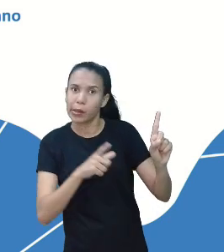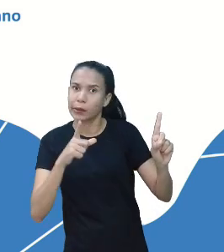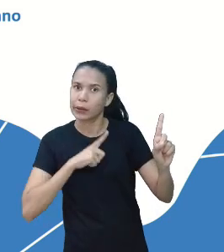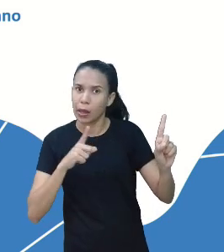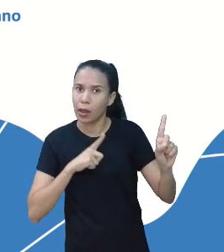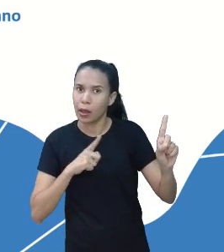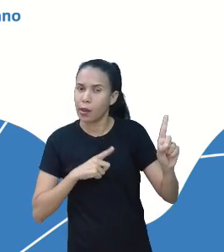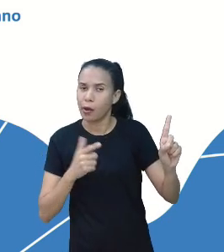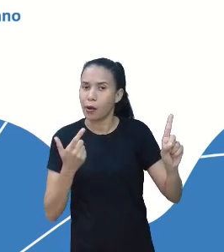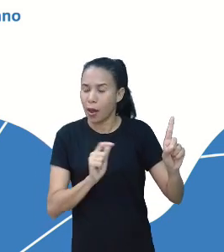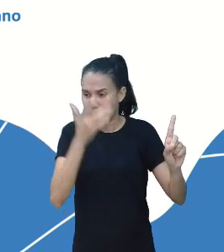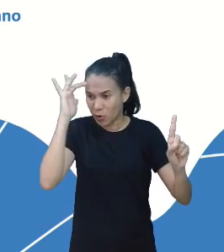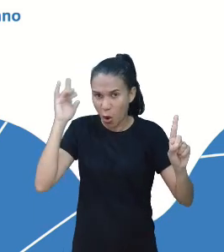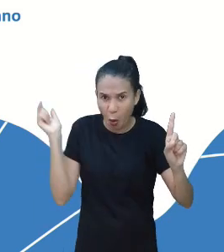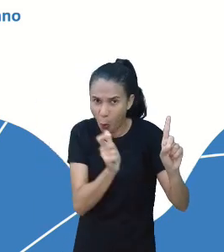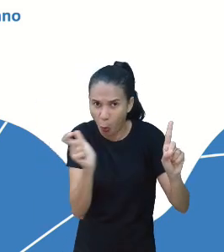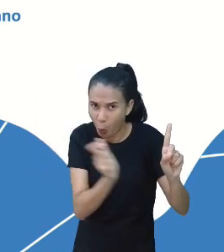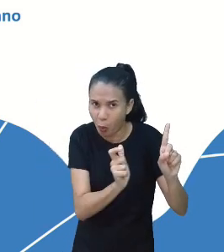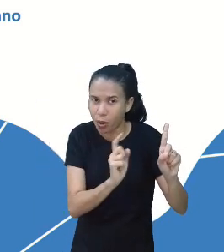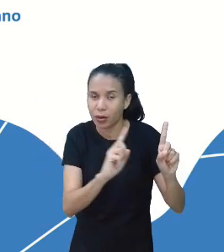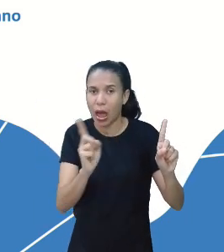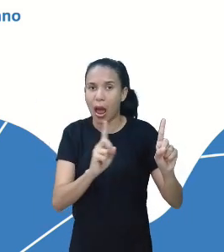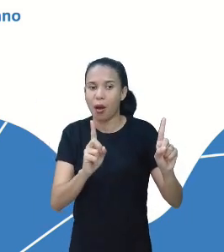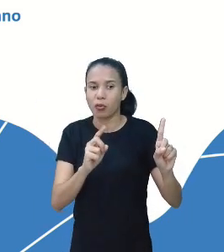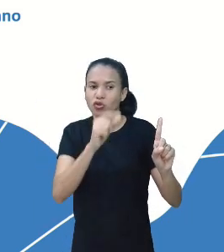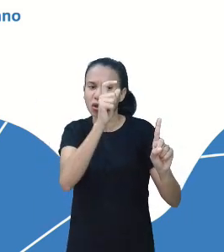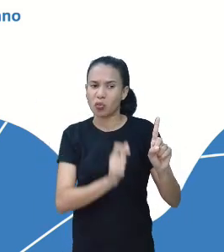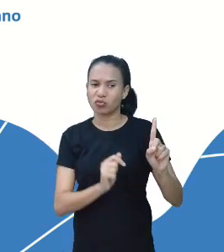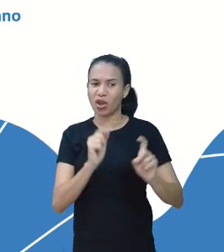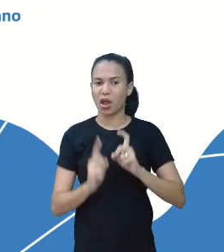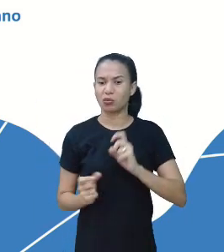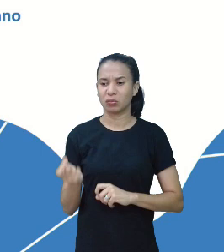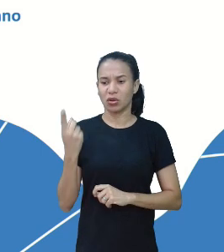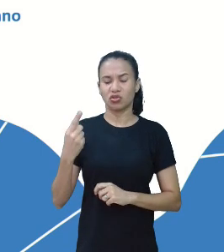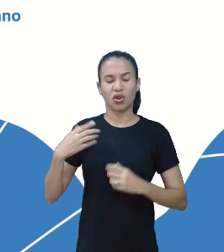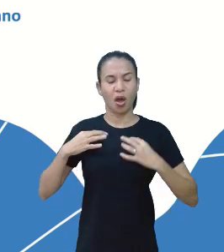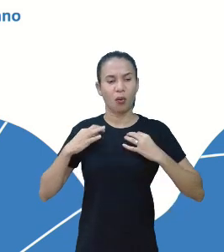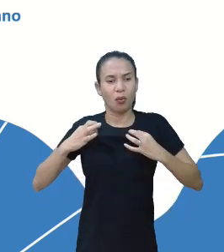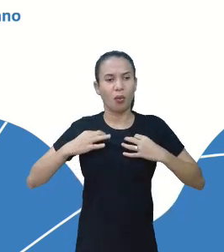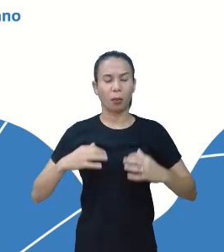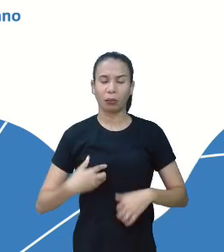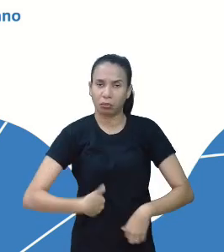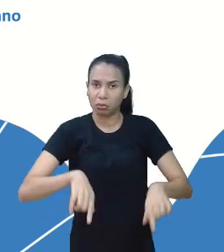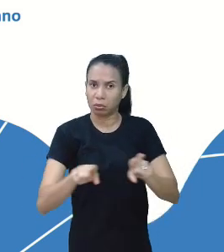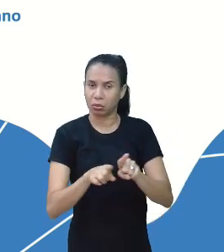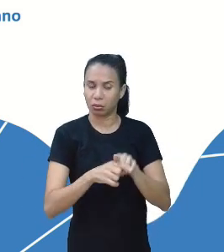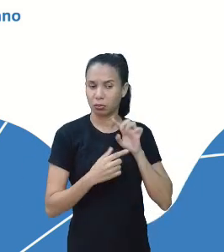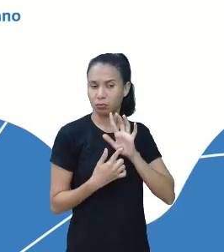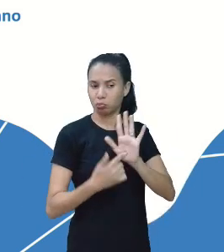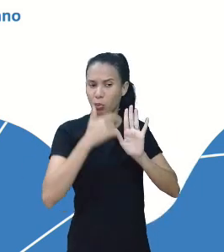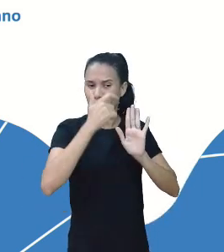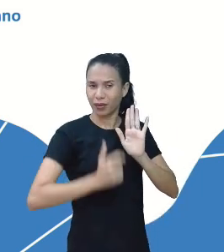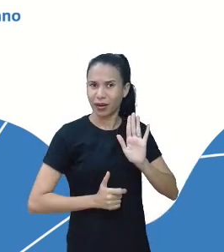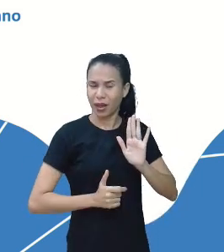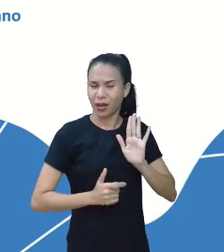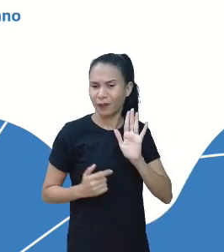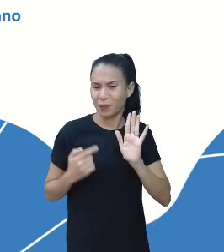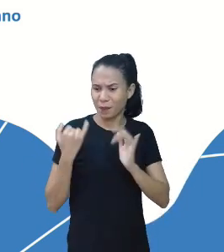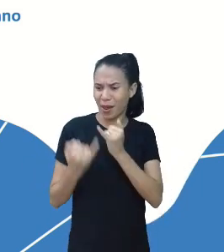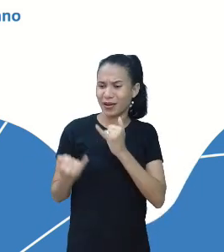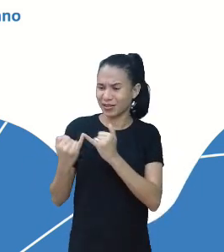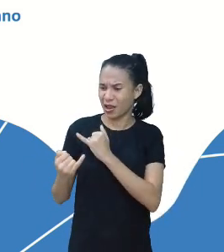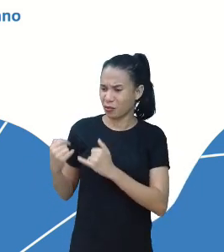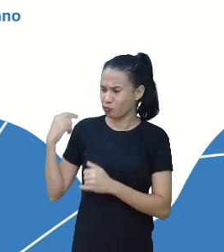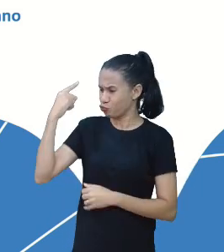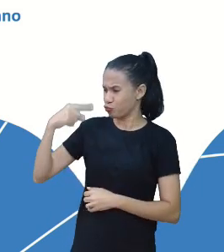não foi hostilizado por seu jeito esquisito de se vestir e pela aparência amalucada